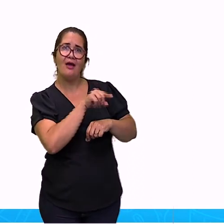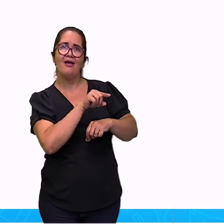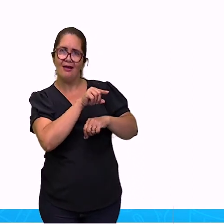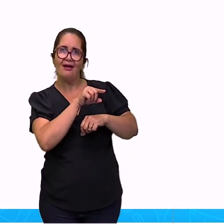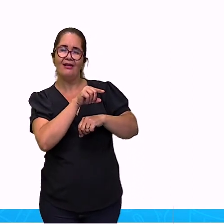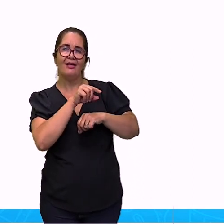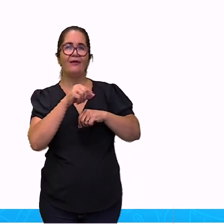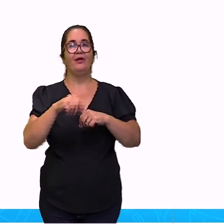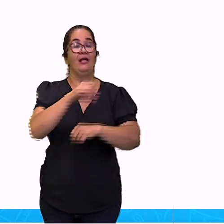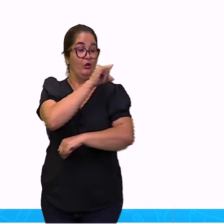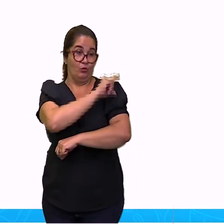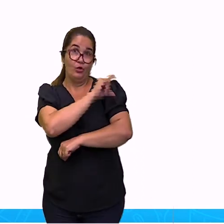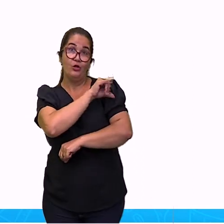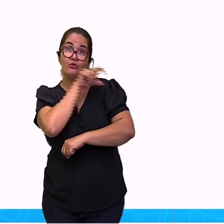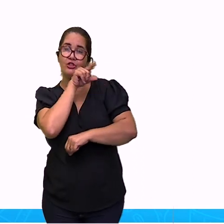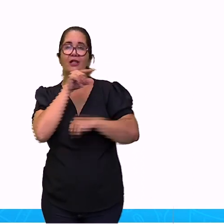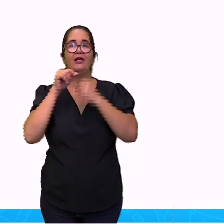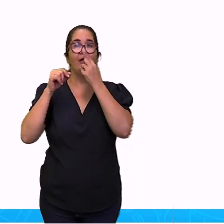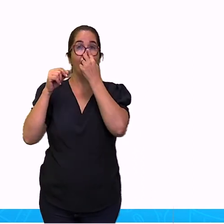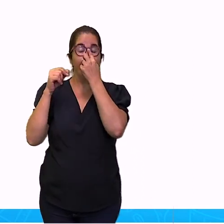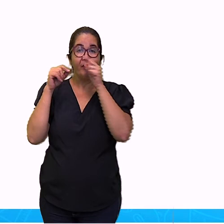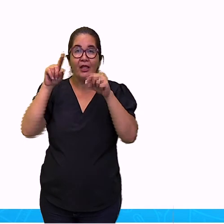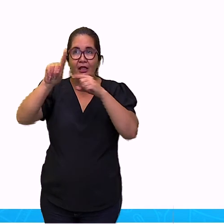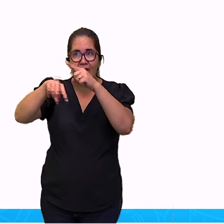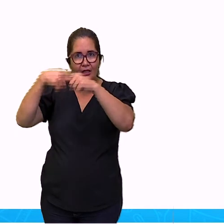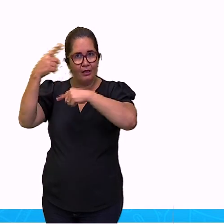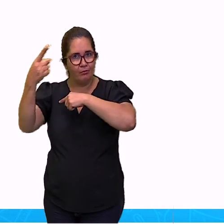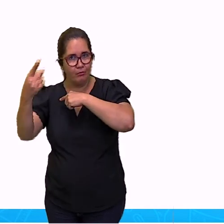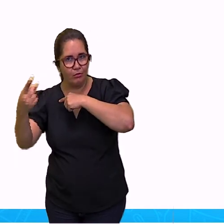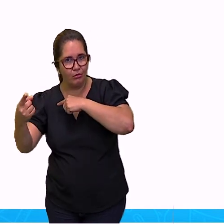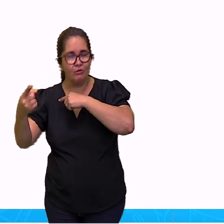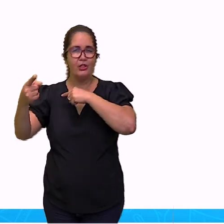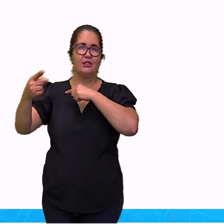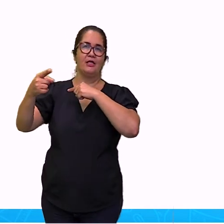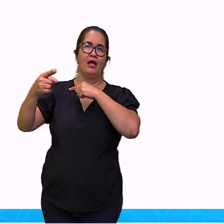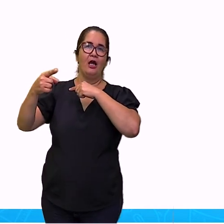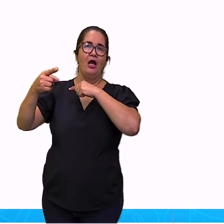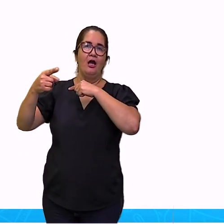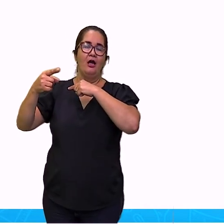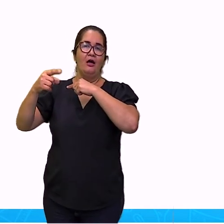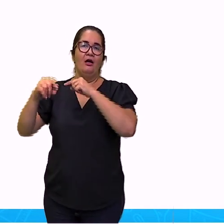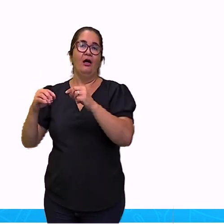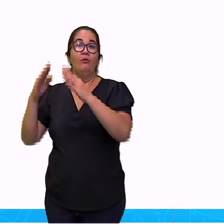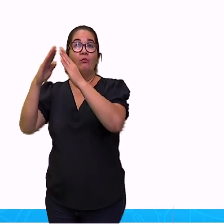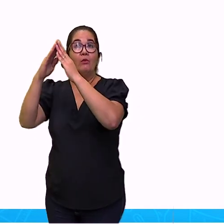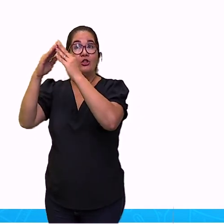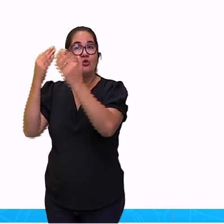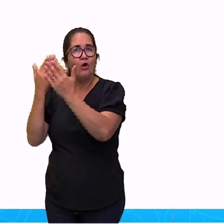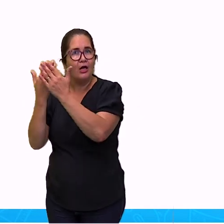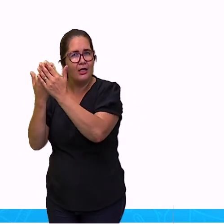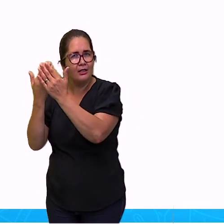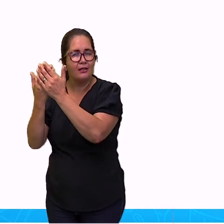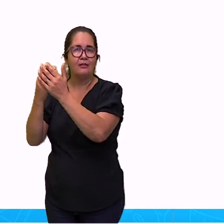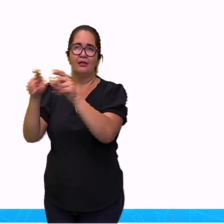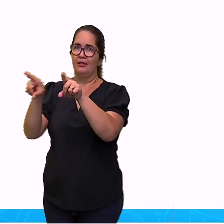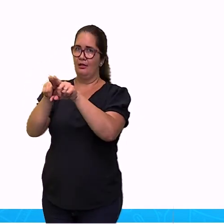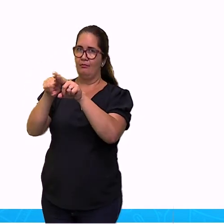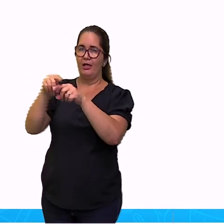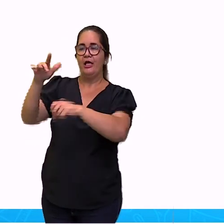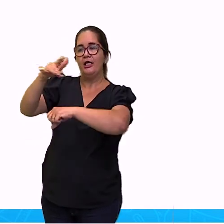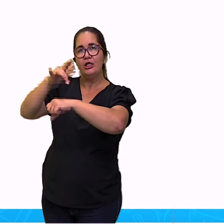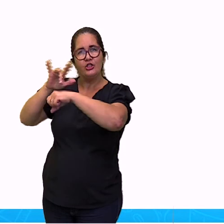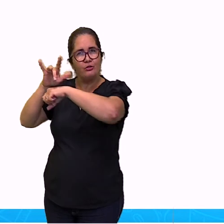do Rio de Janeiro. Outra escola logo foi fundada nesse mesmo período, lá em Curitiba,